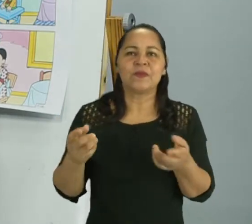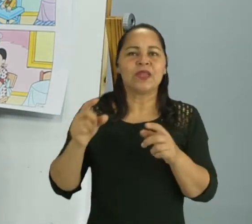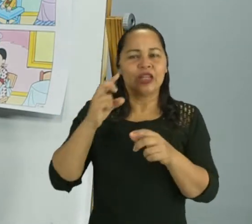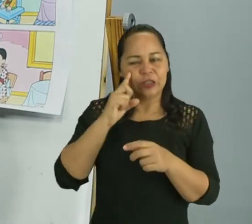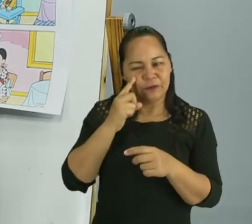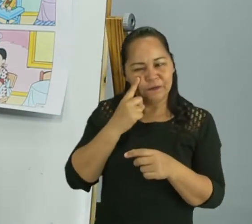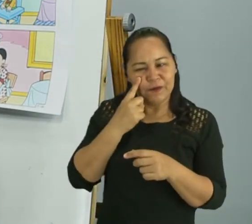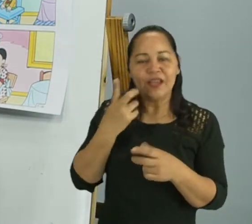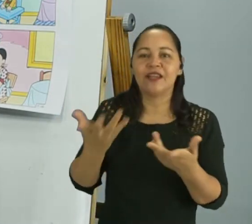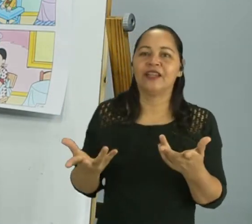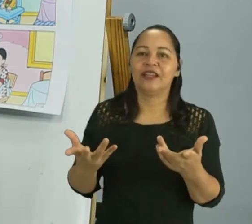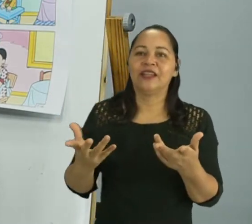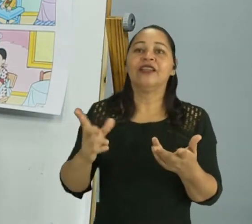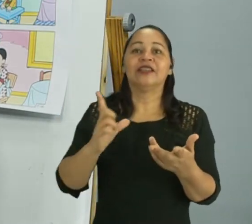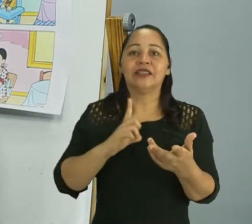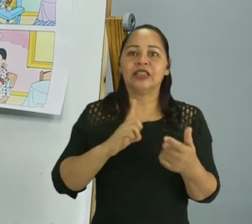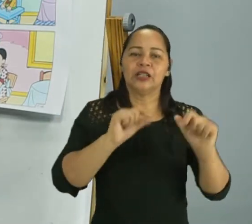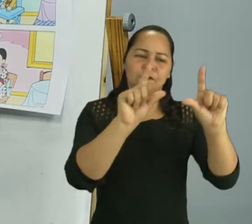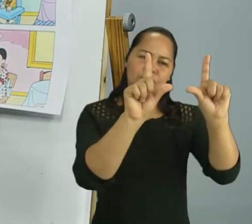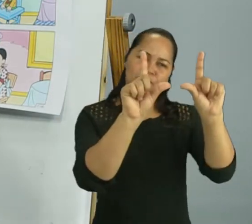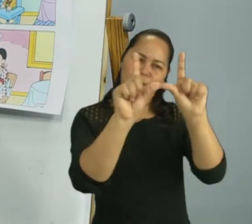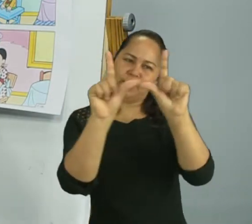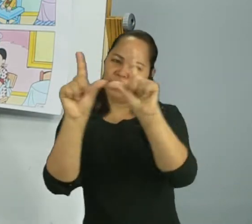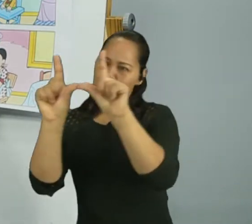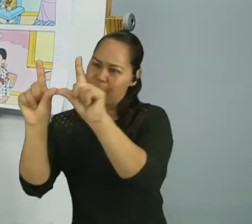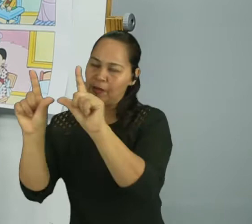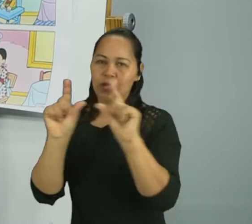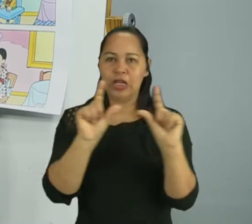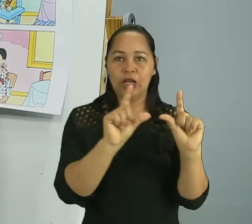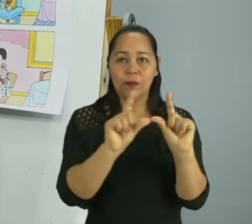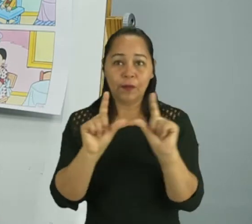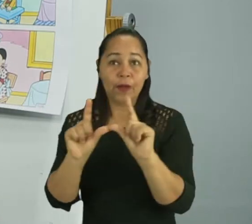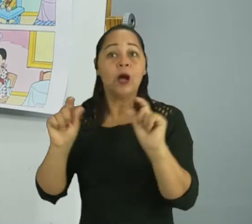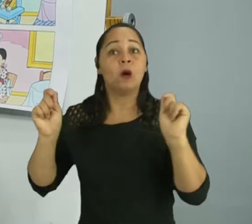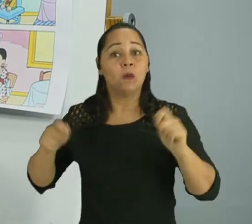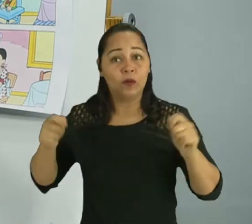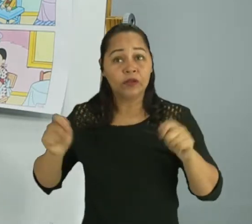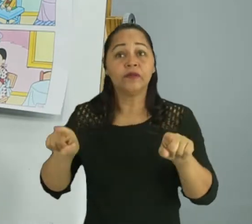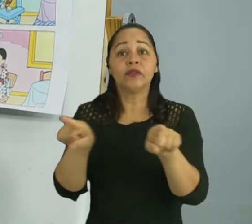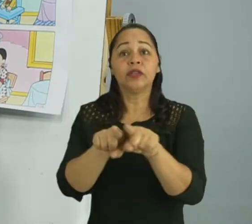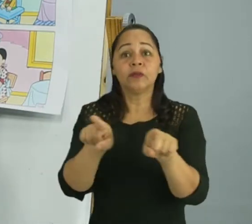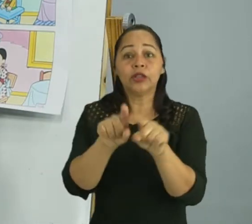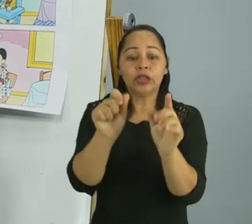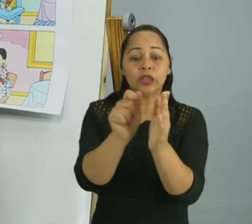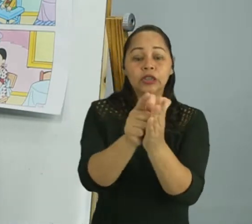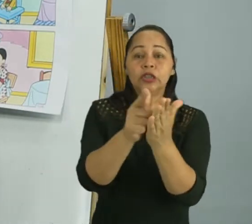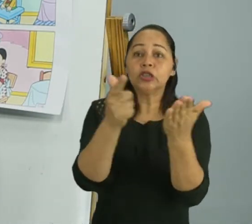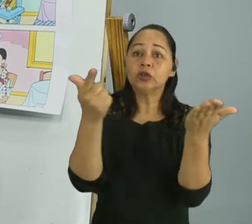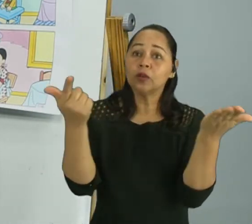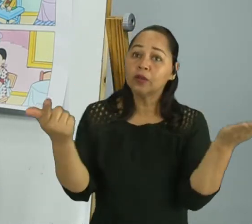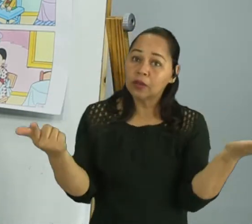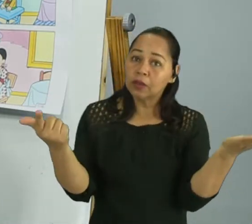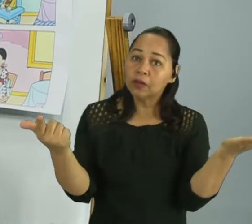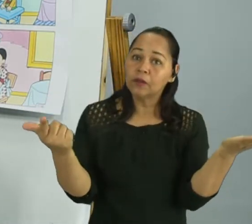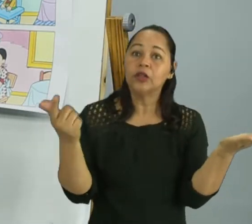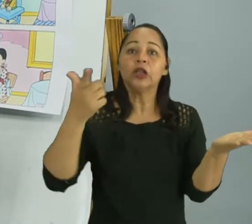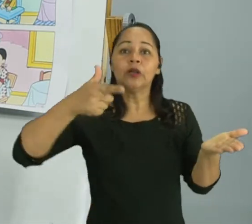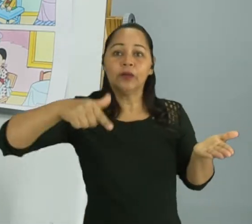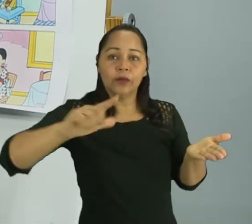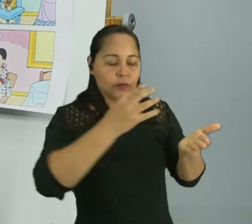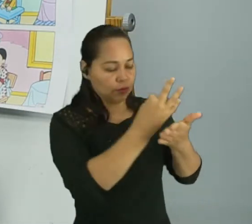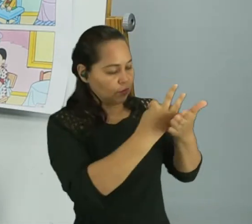sempre a gente observa, né? Em algumas tirinhas, às vezes até em jornais, e em alguns